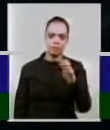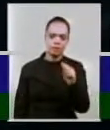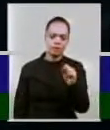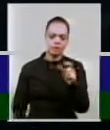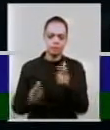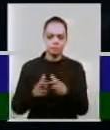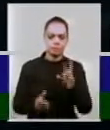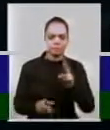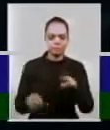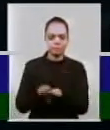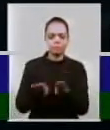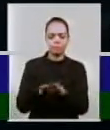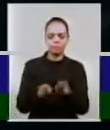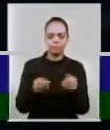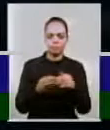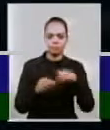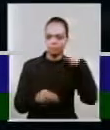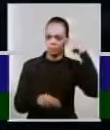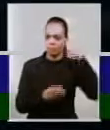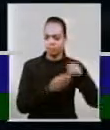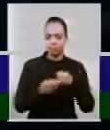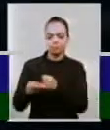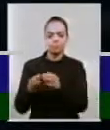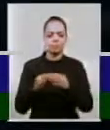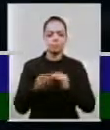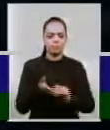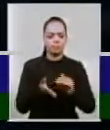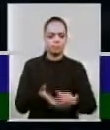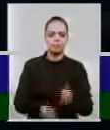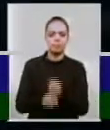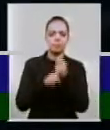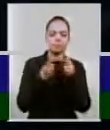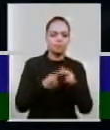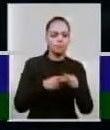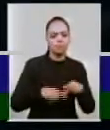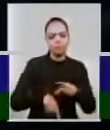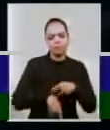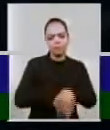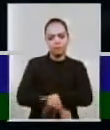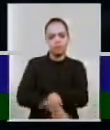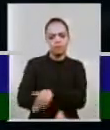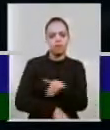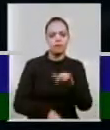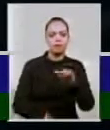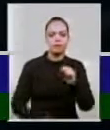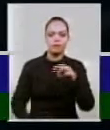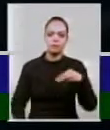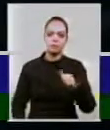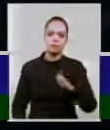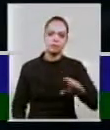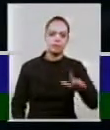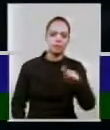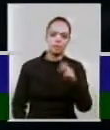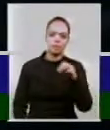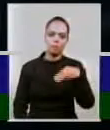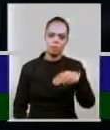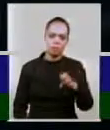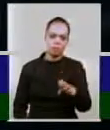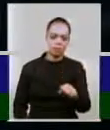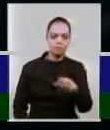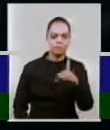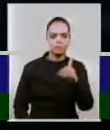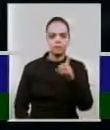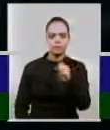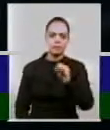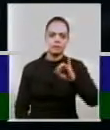Isaac Cruz, que solicita a Secretaria Municipal de Obras de Operação Tapa Buracos na rua Ismael Gomes Silva, esquina com a rua Demar de